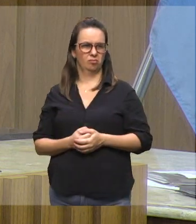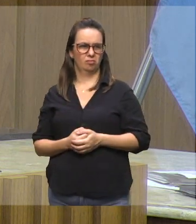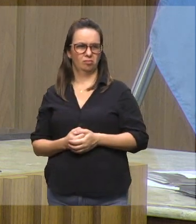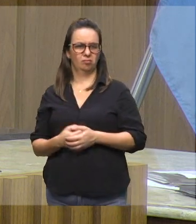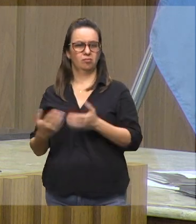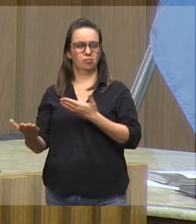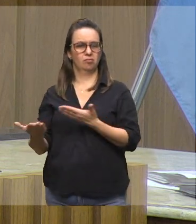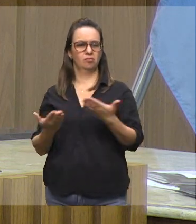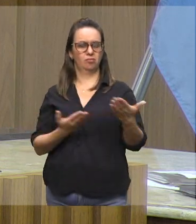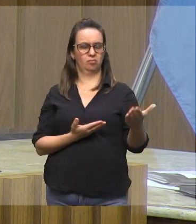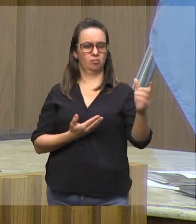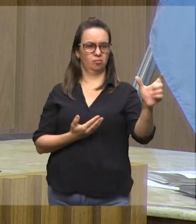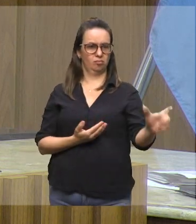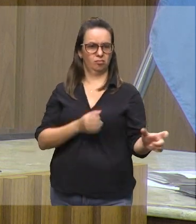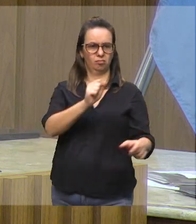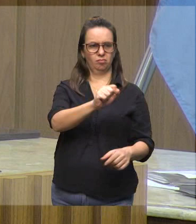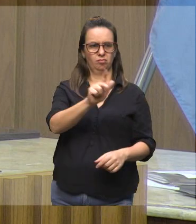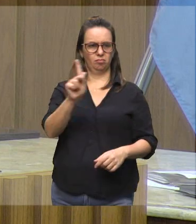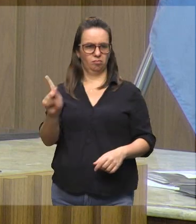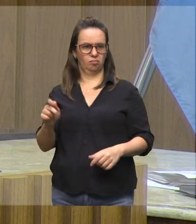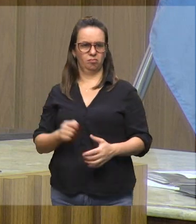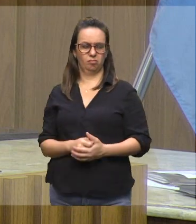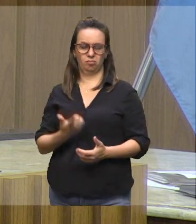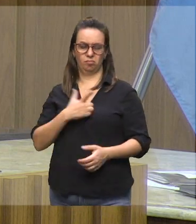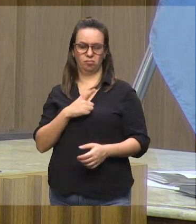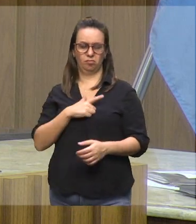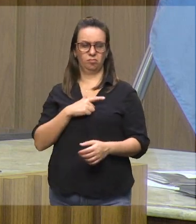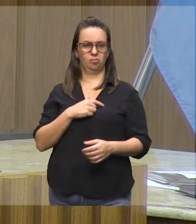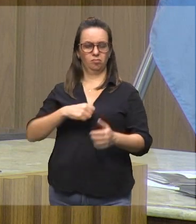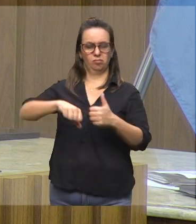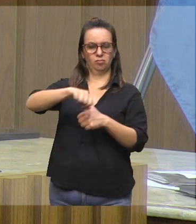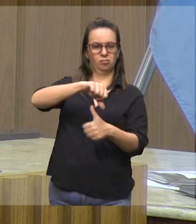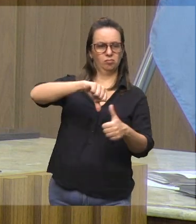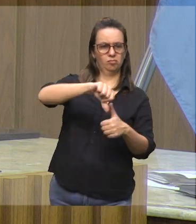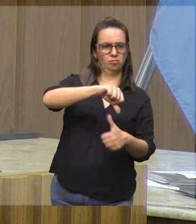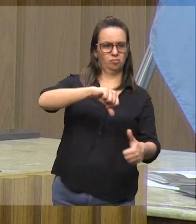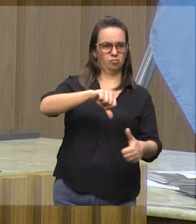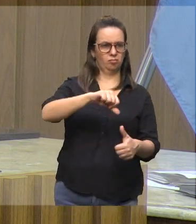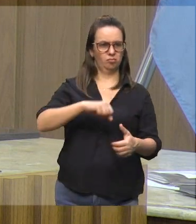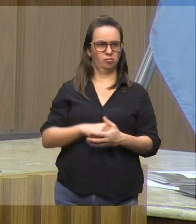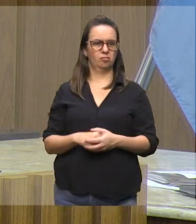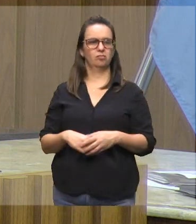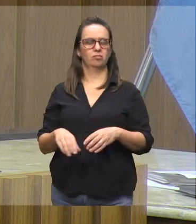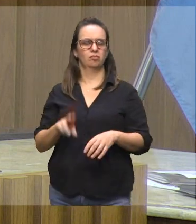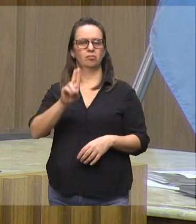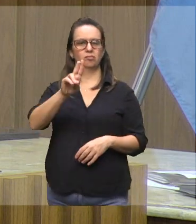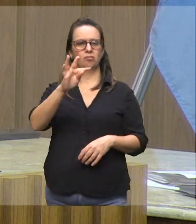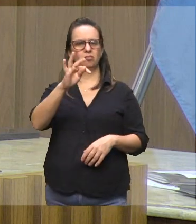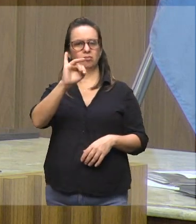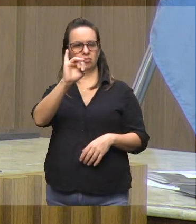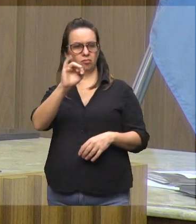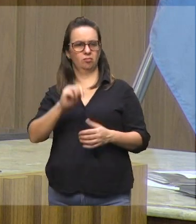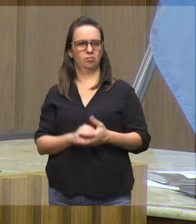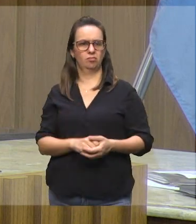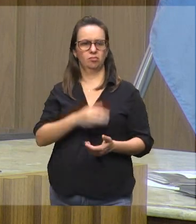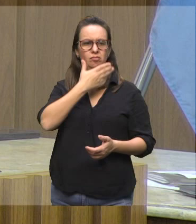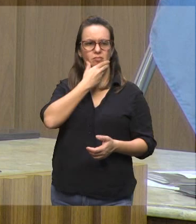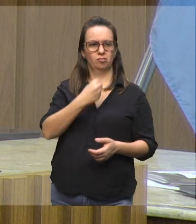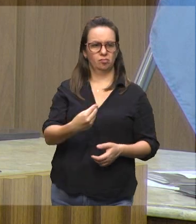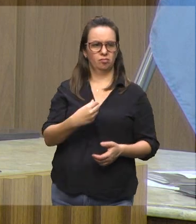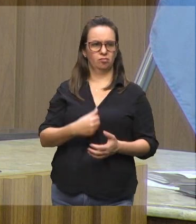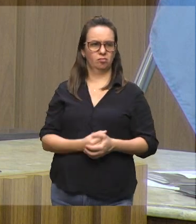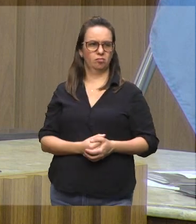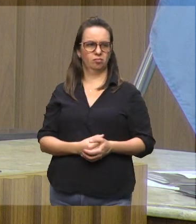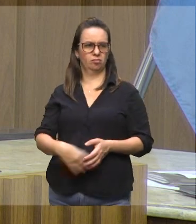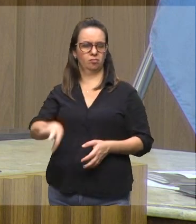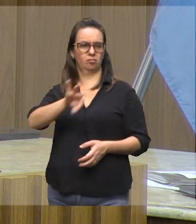sendo aposentando e não tendo reposição, foi assim com a UTI Natal, enfim, com a polícia. Isso é o jeito